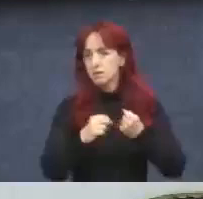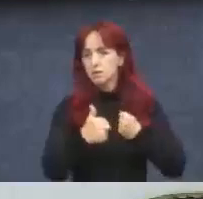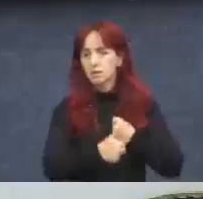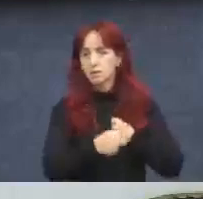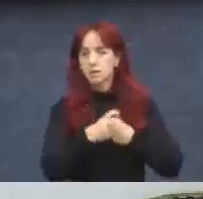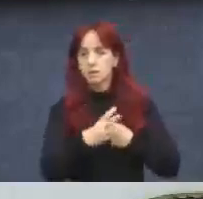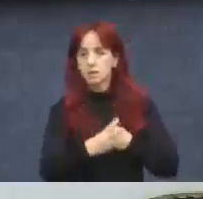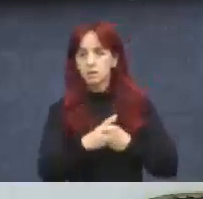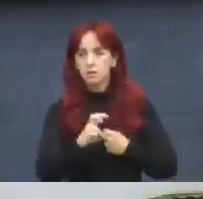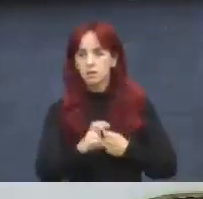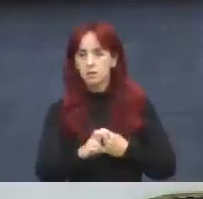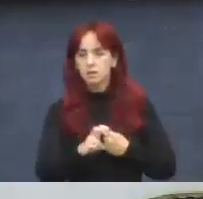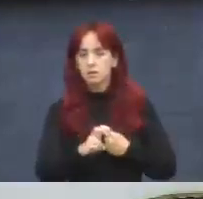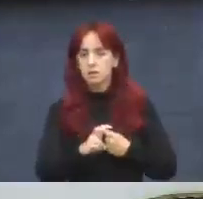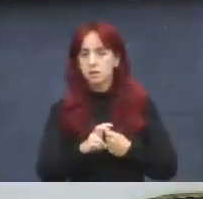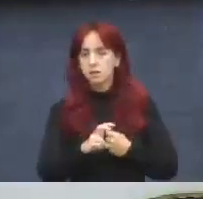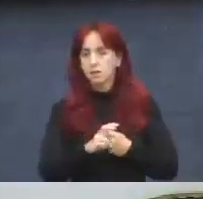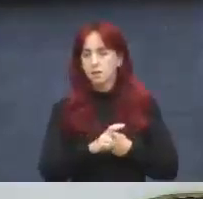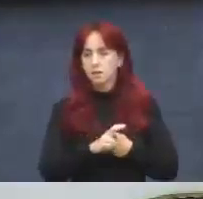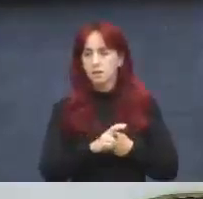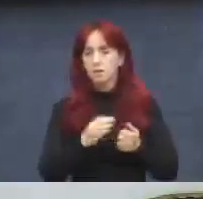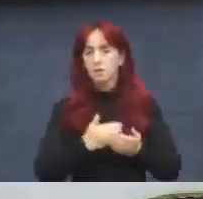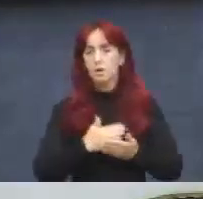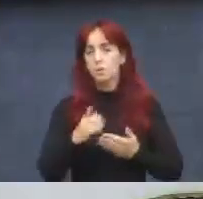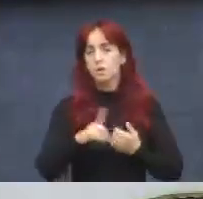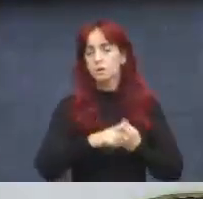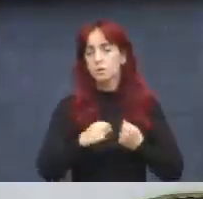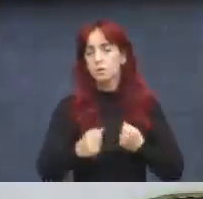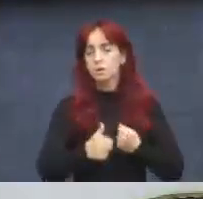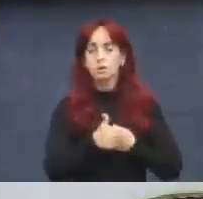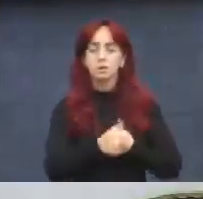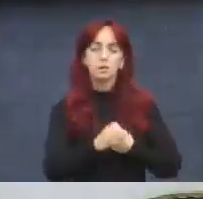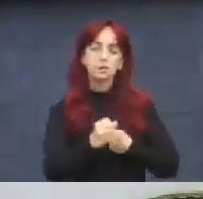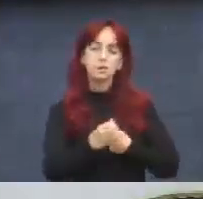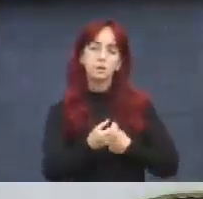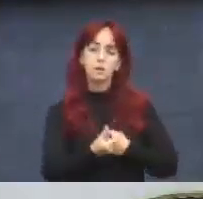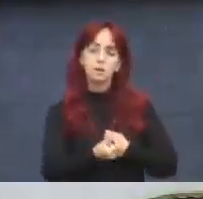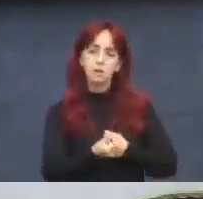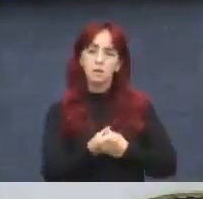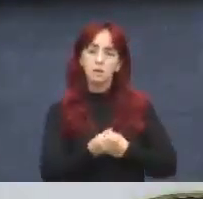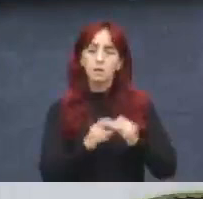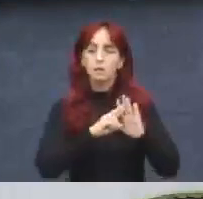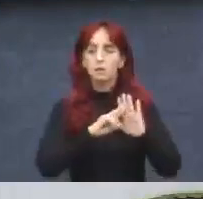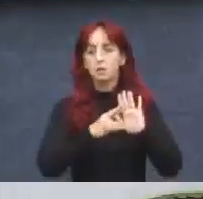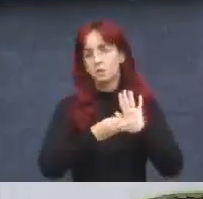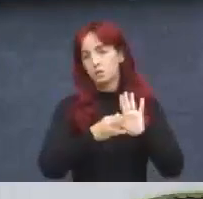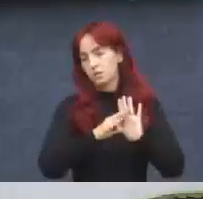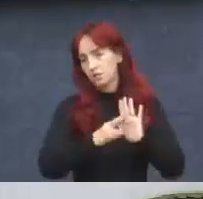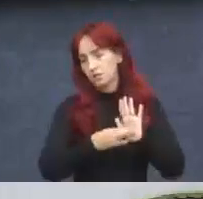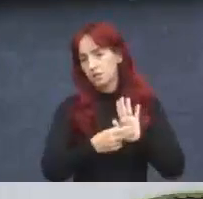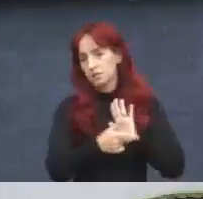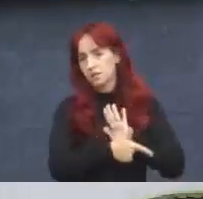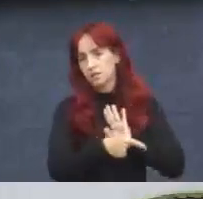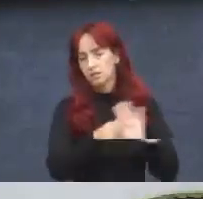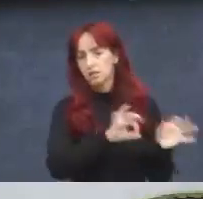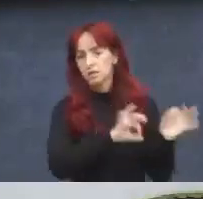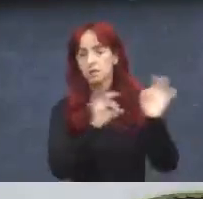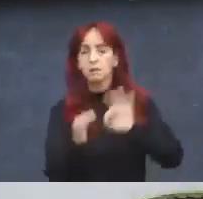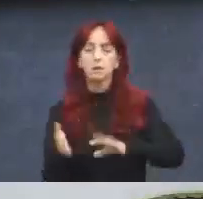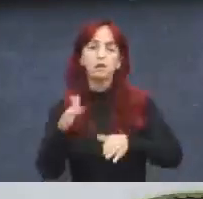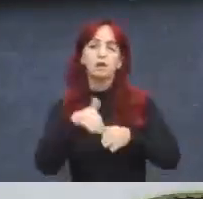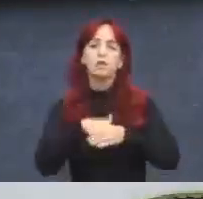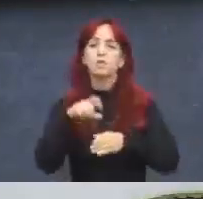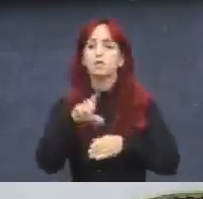135, inciso 22, combinado com o artigo 160, parágrafo 5º, ambos do regimento interno, que em segundo turno seja votado